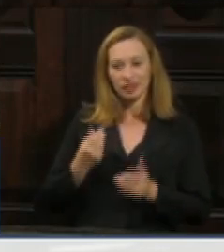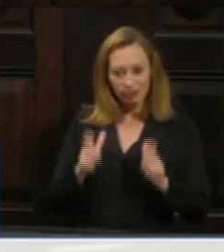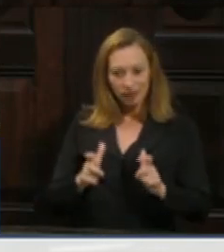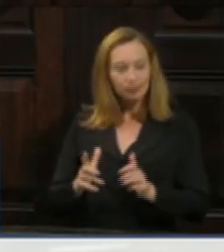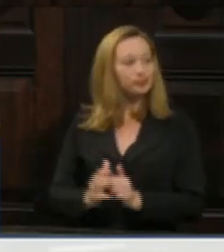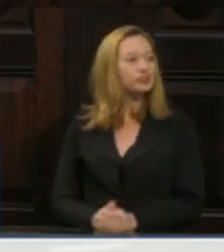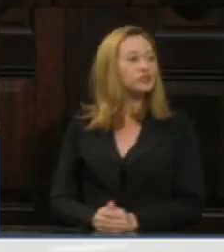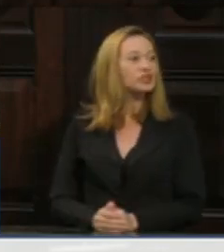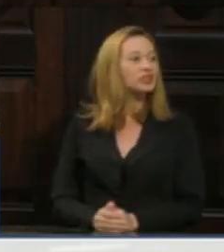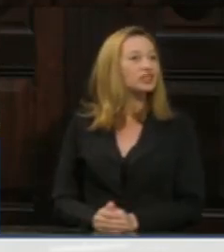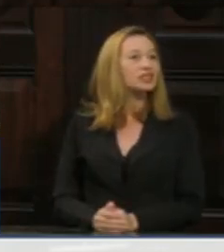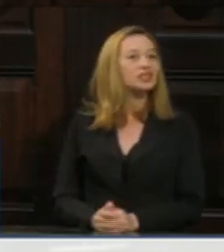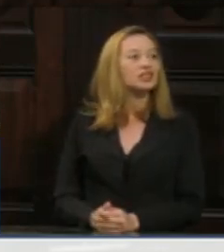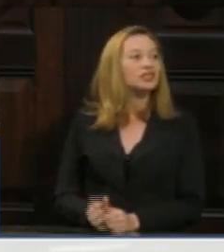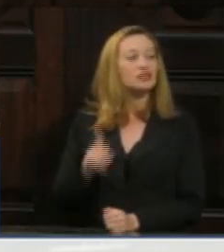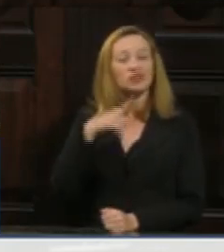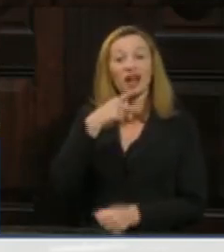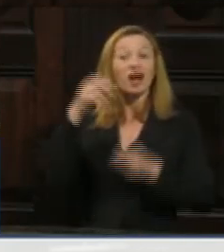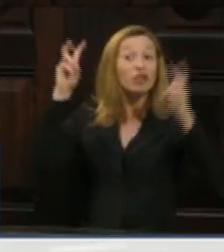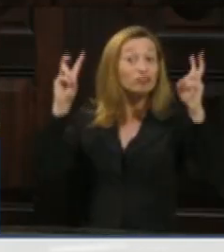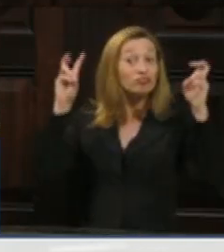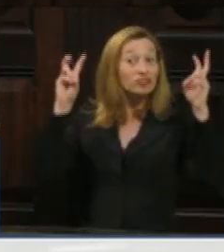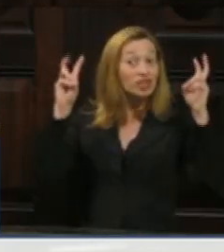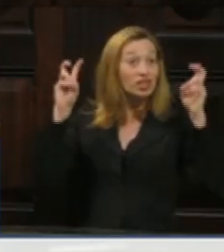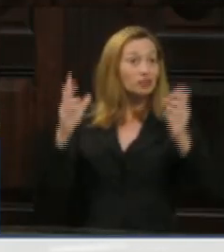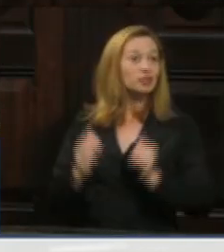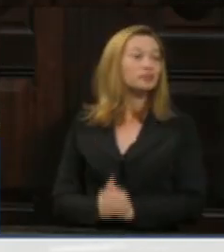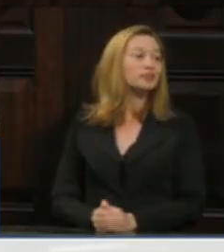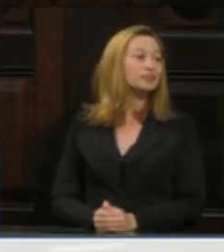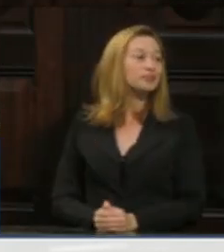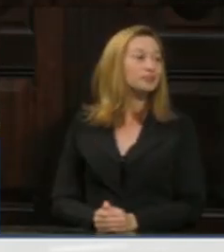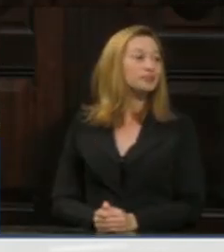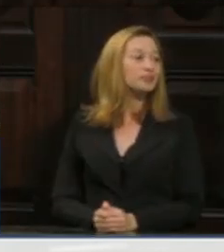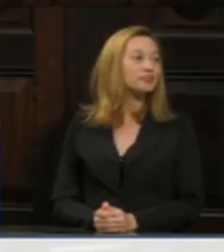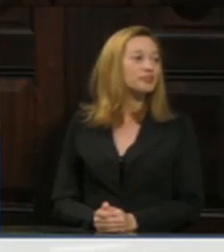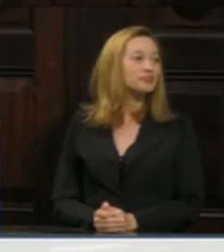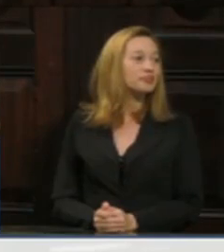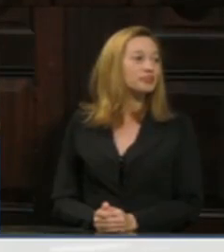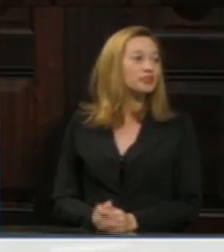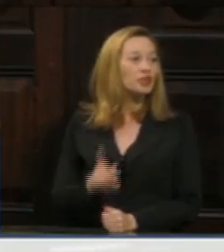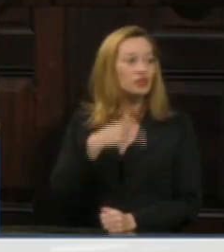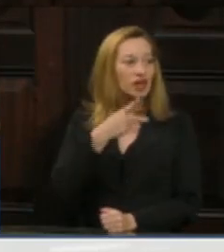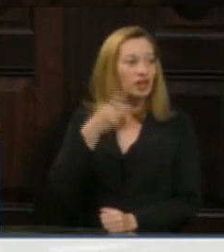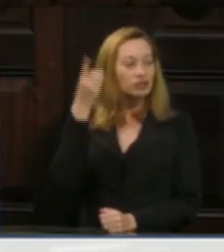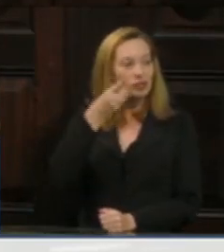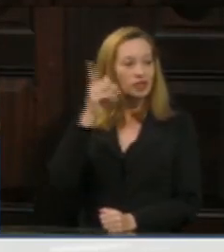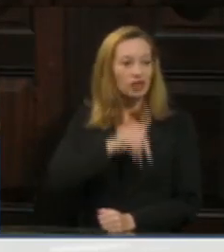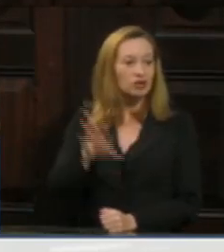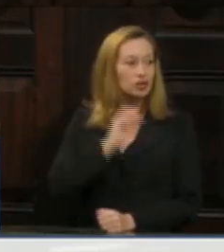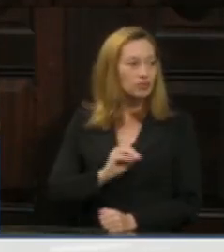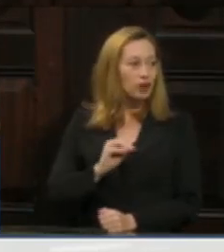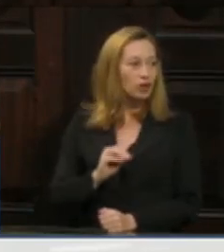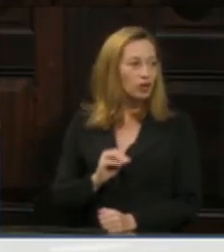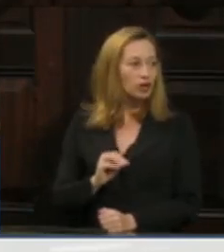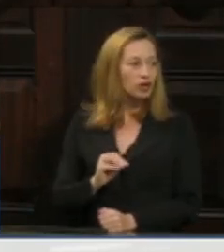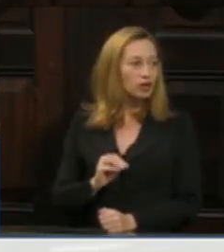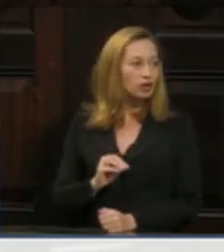obrigado e desculpe. Nada, deputado Luiz Paulo, parabéns pelo pronunciamento de Vossa Excelência.